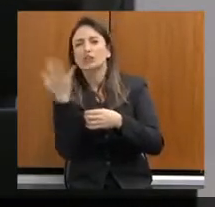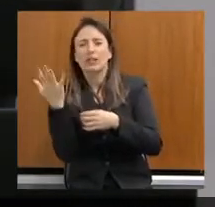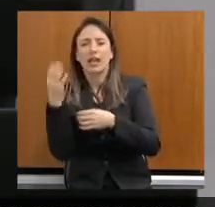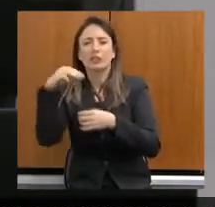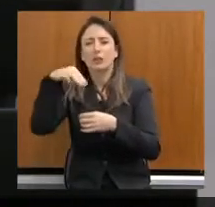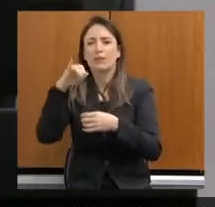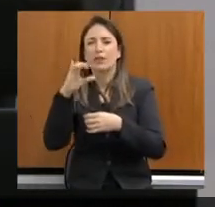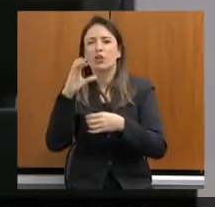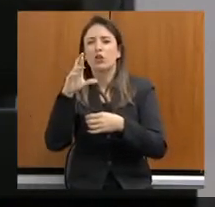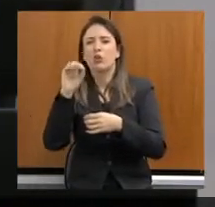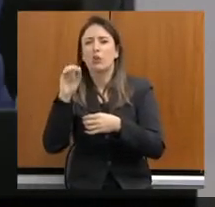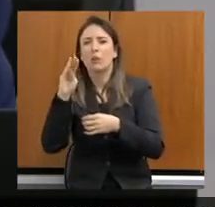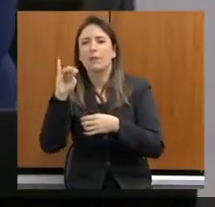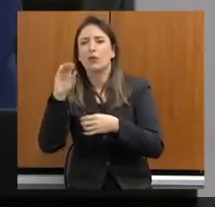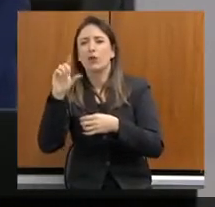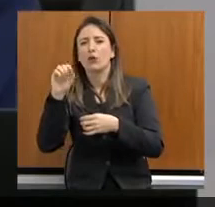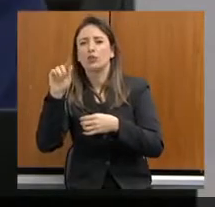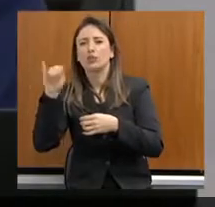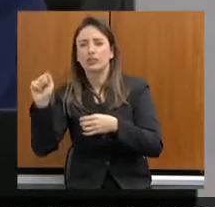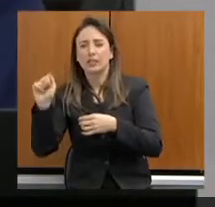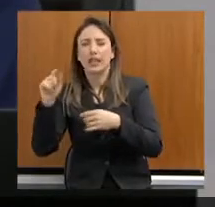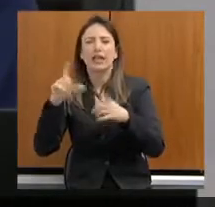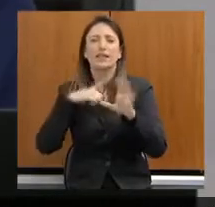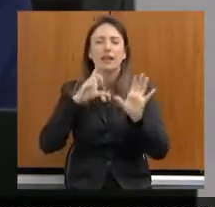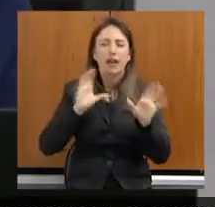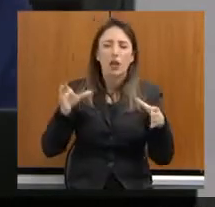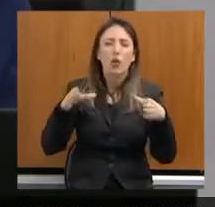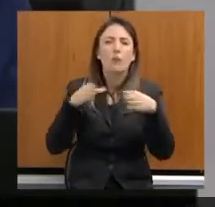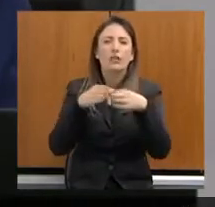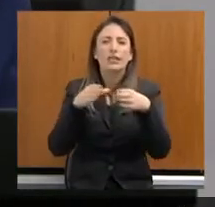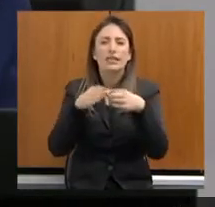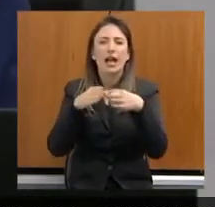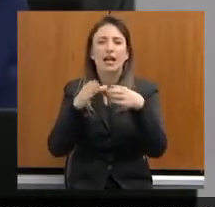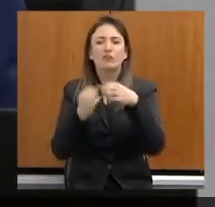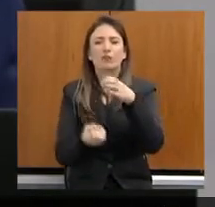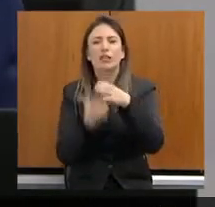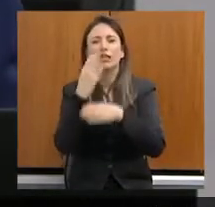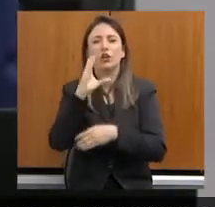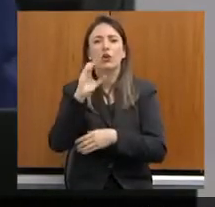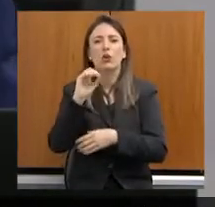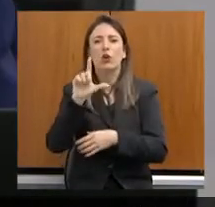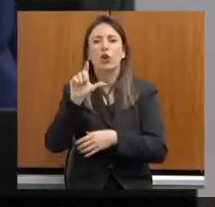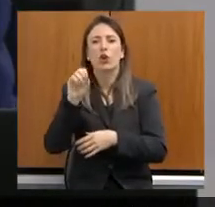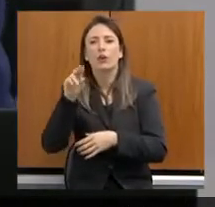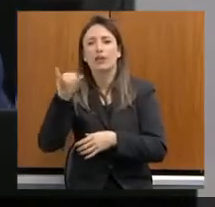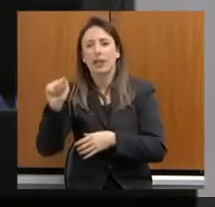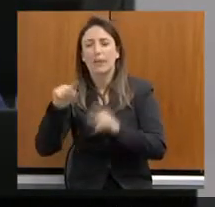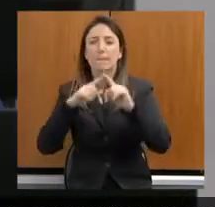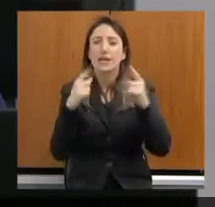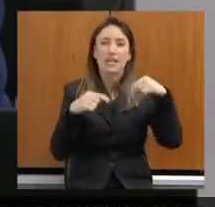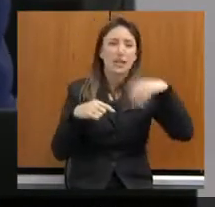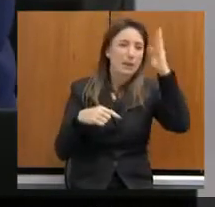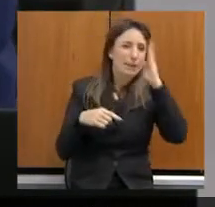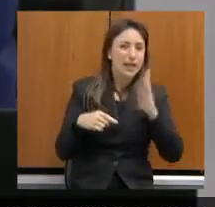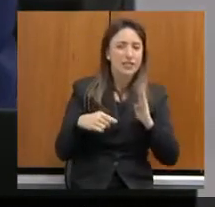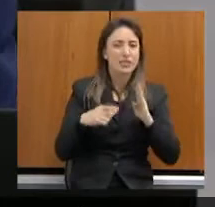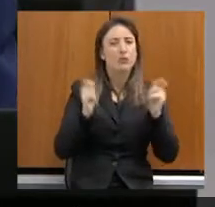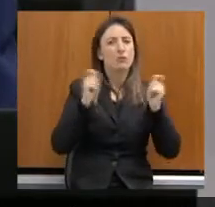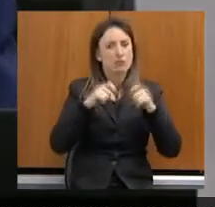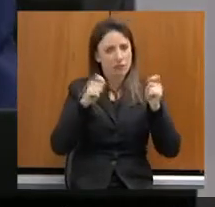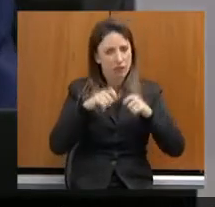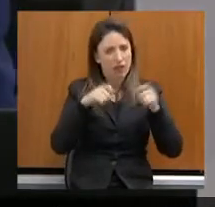Colônia forma como unidades formadoras de colônias enquanto no Brasil tolera-se até